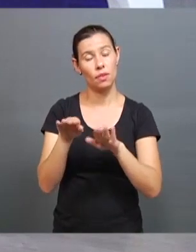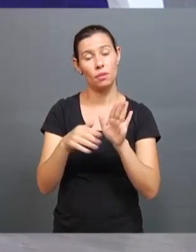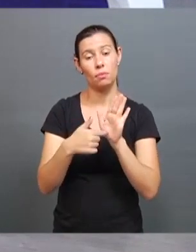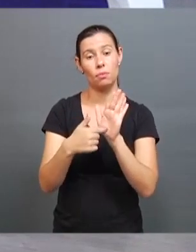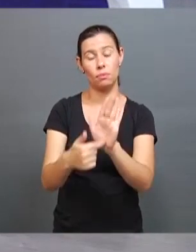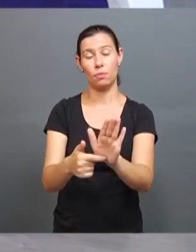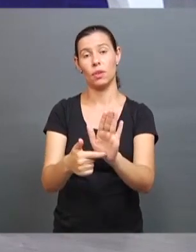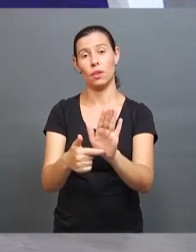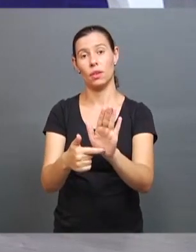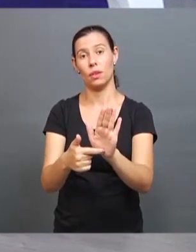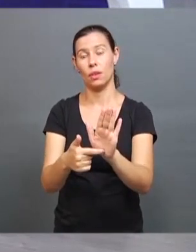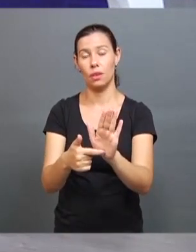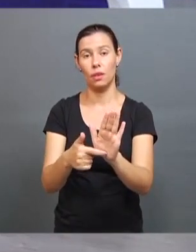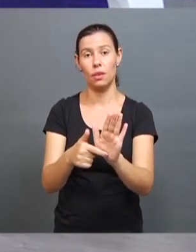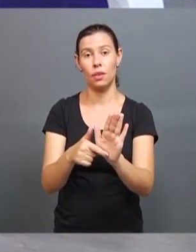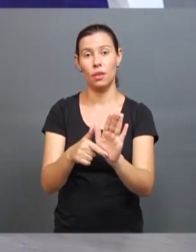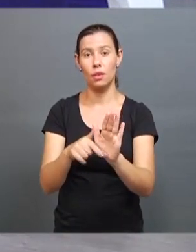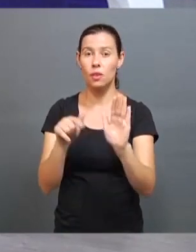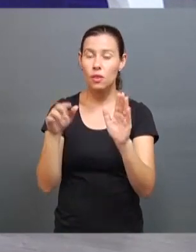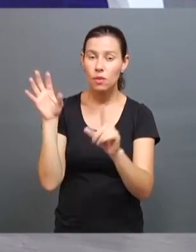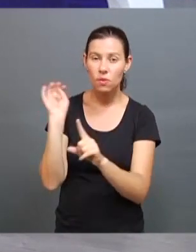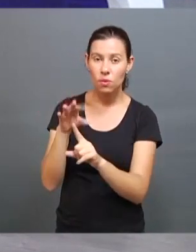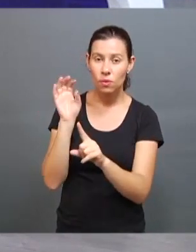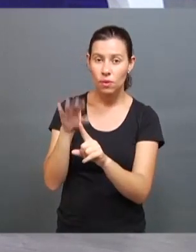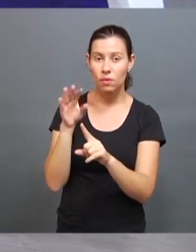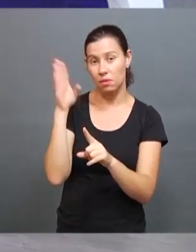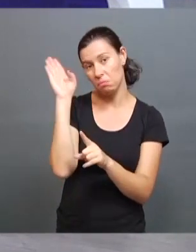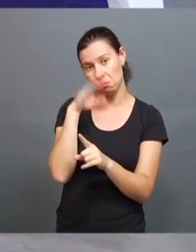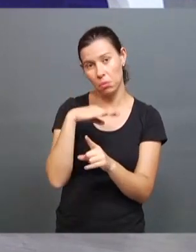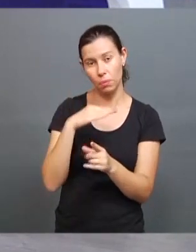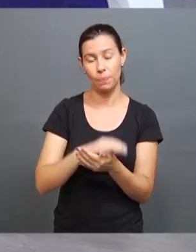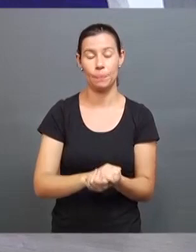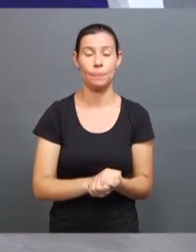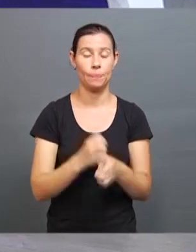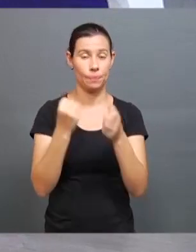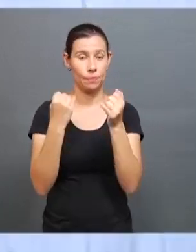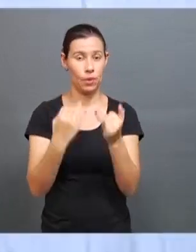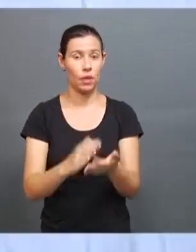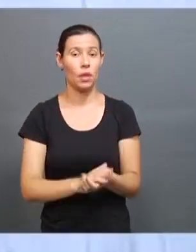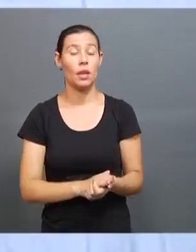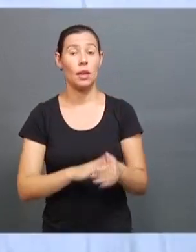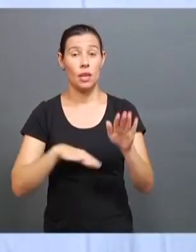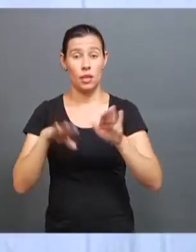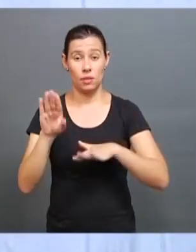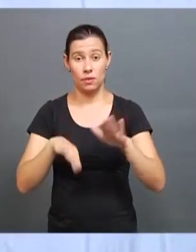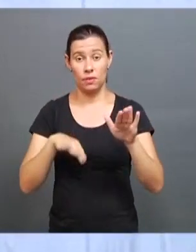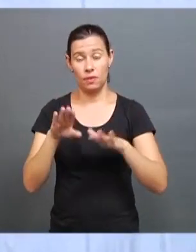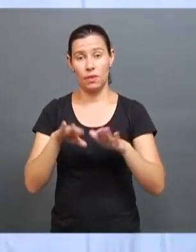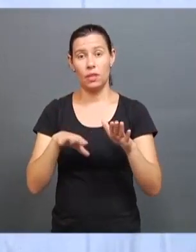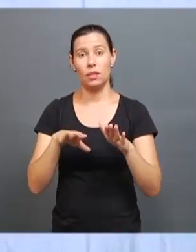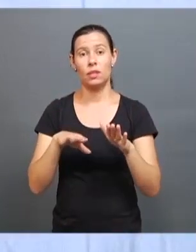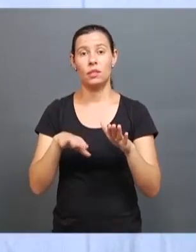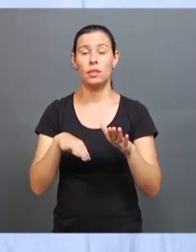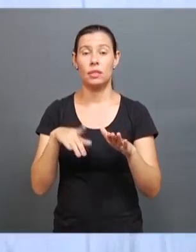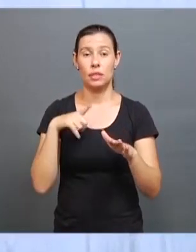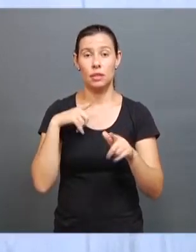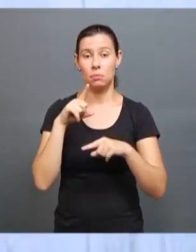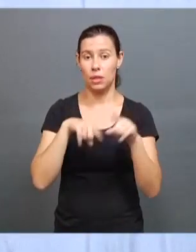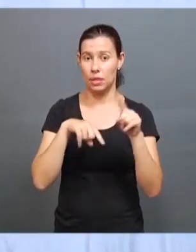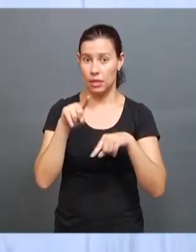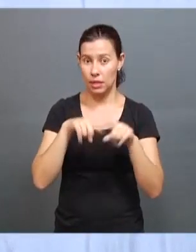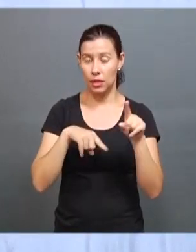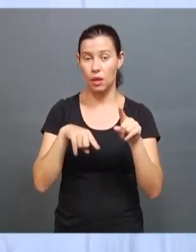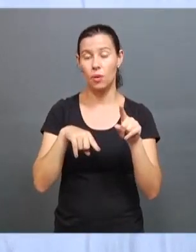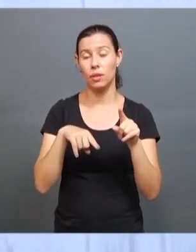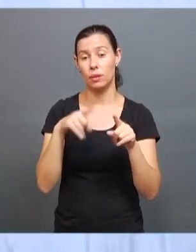Quando, assim, se eu estiver principalmente trabalhando com algum objeto ilegal que não é permitido para crianças, ou,